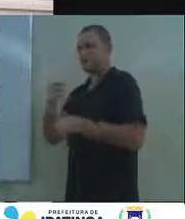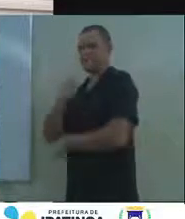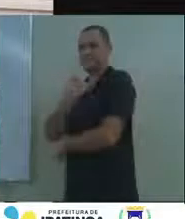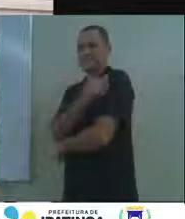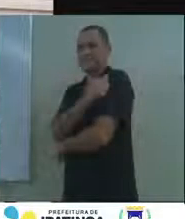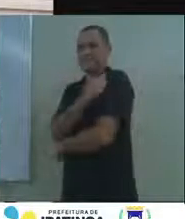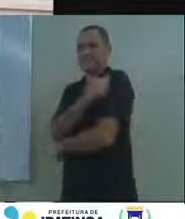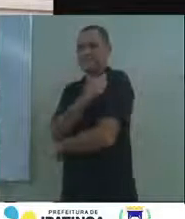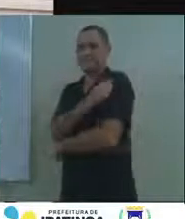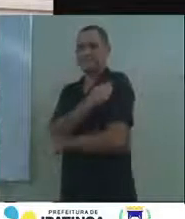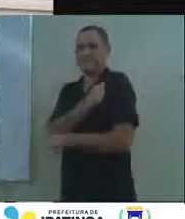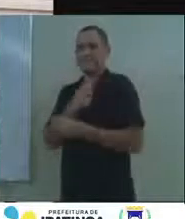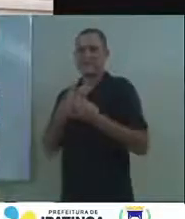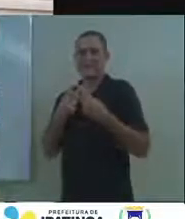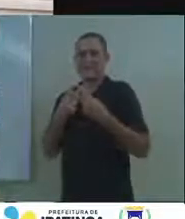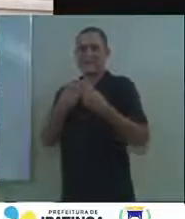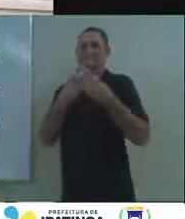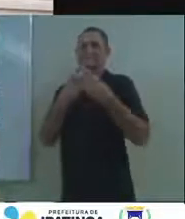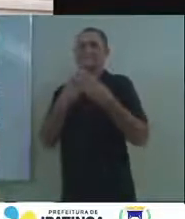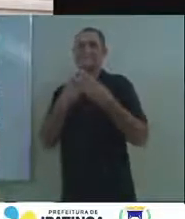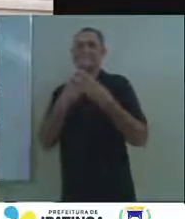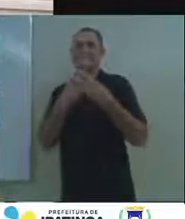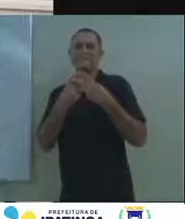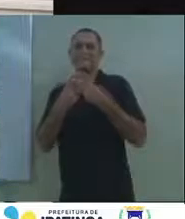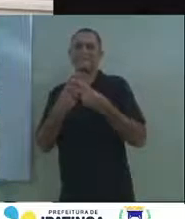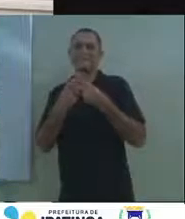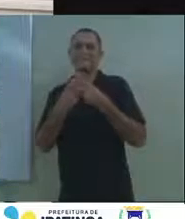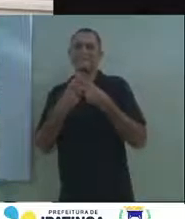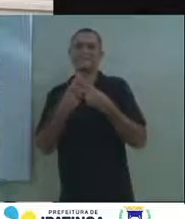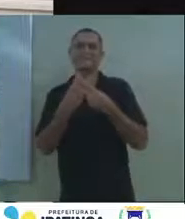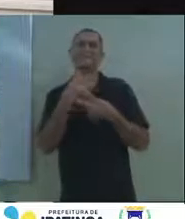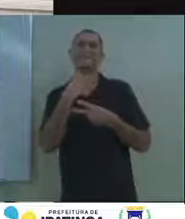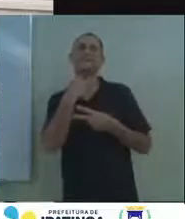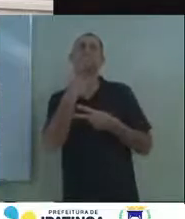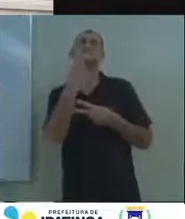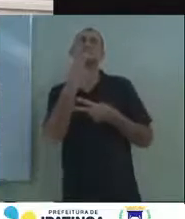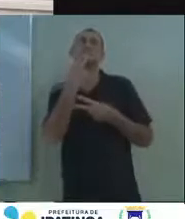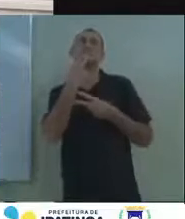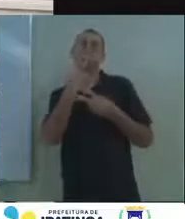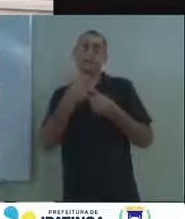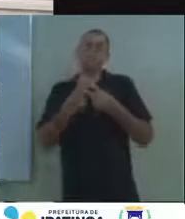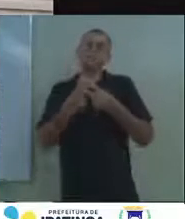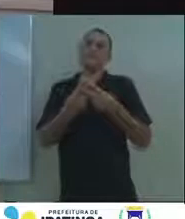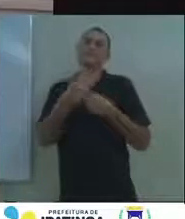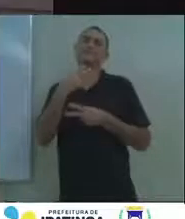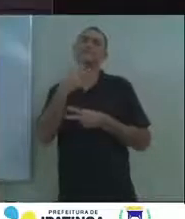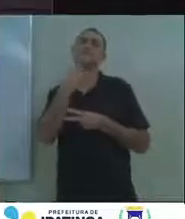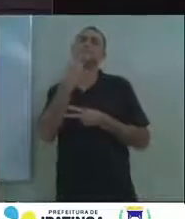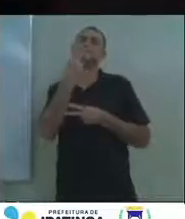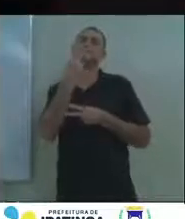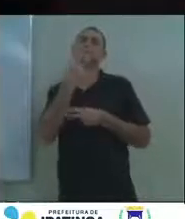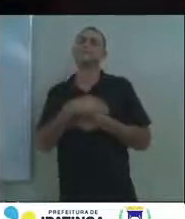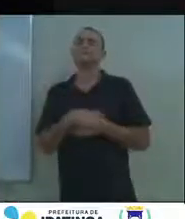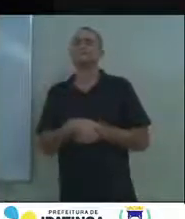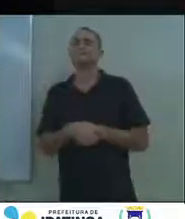sua voz. Ah, mas isso é muito gratificante. Esses meninos são ótimos.